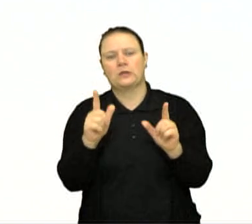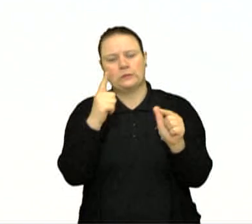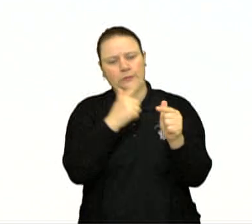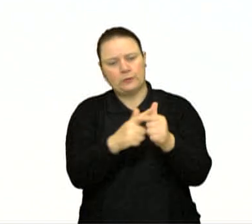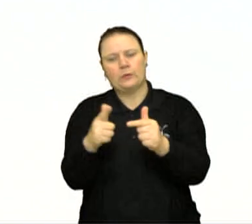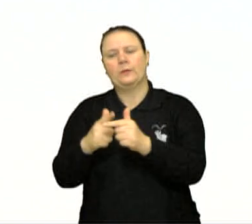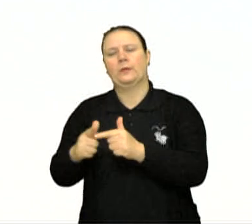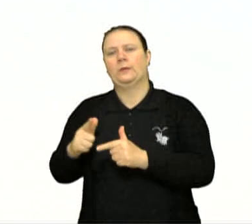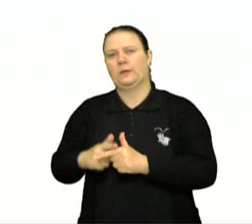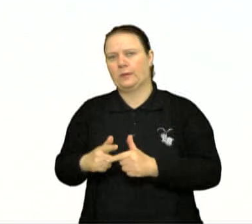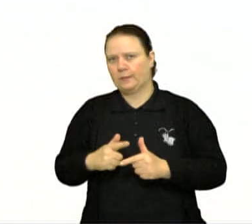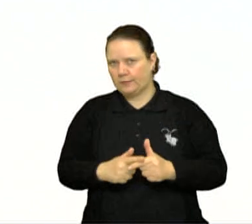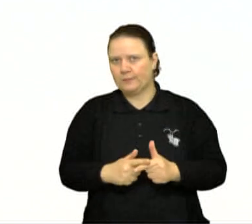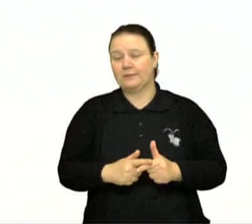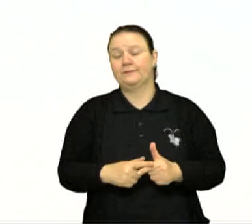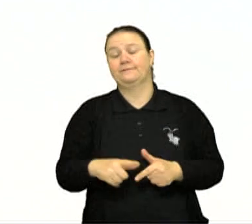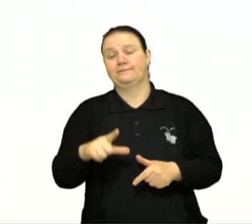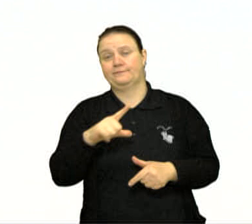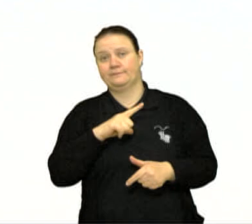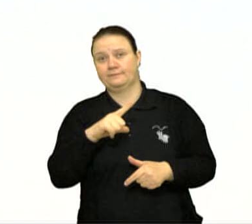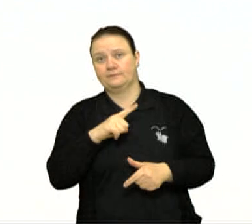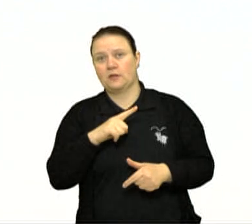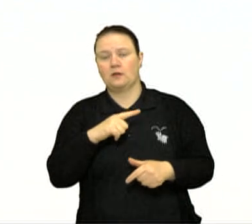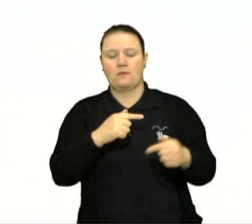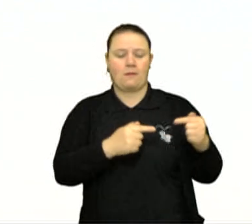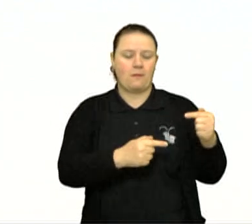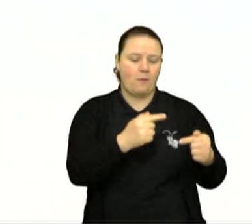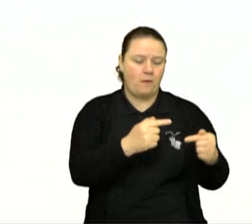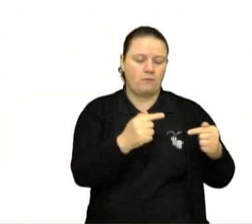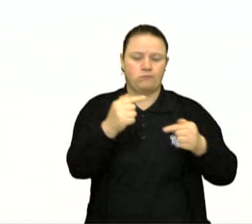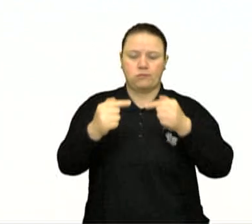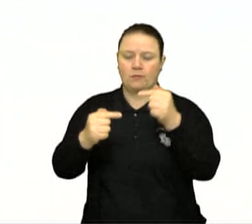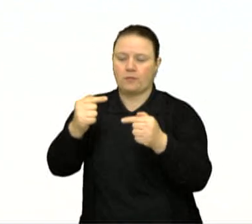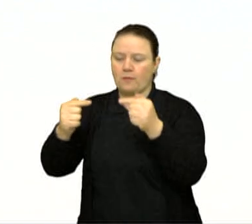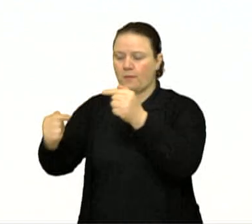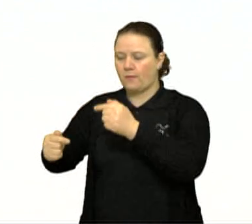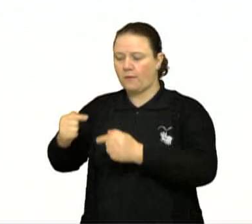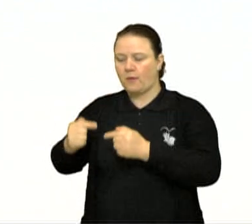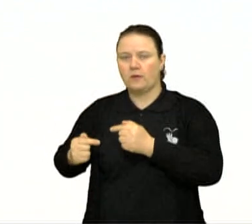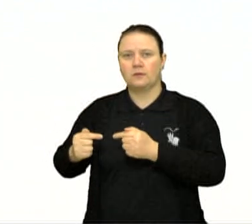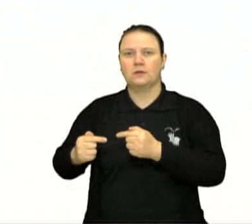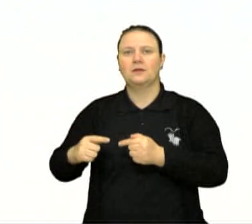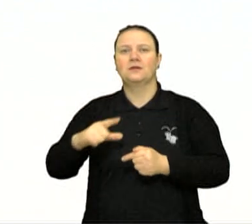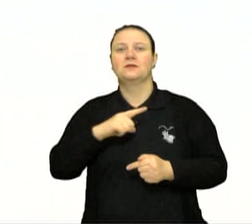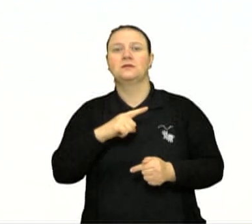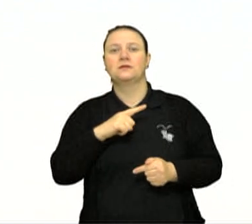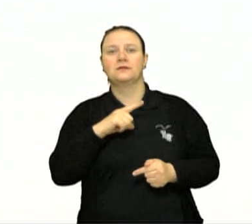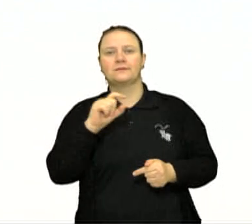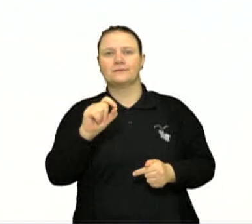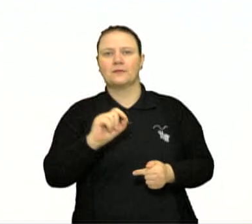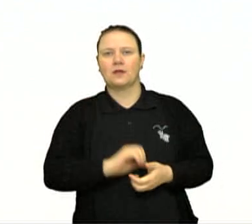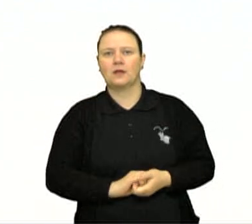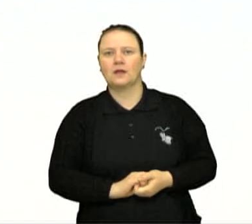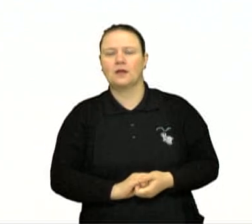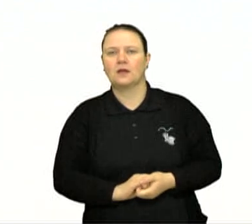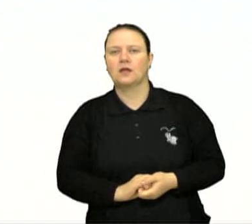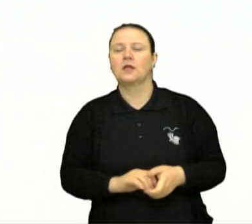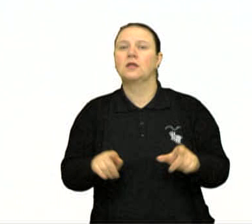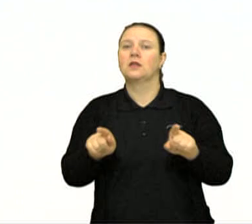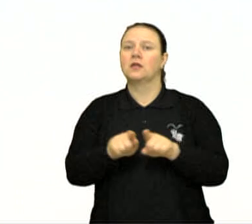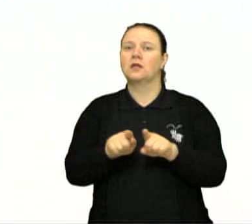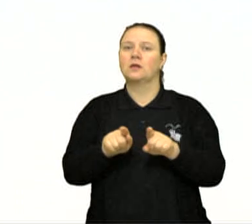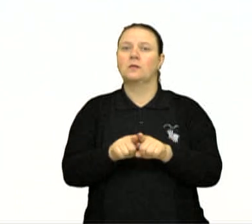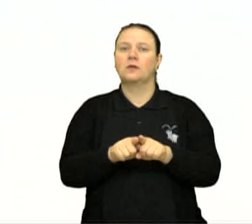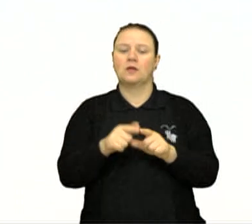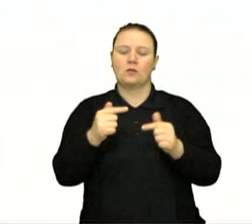problemas internos. Inclusive, partidos políticos que alguns países permitem a existência, como no Iraque, que nós vamos ter o